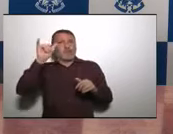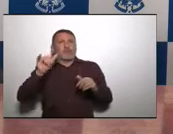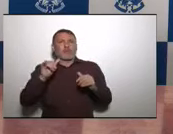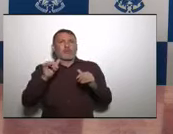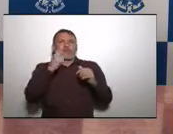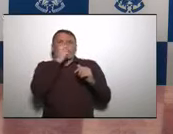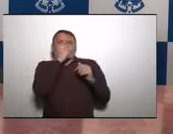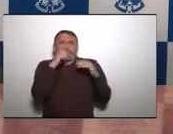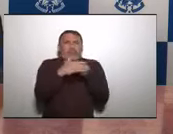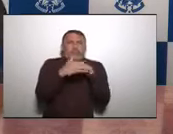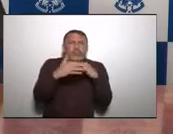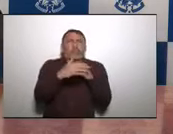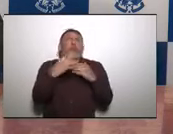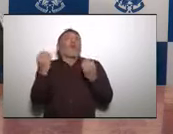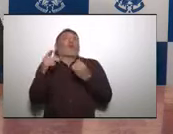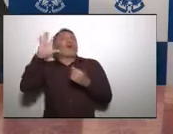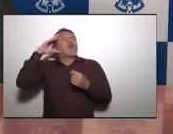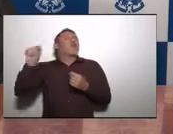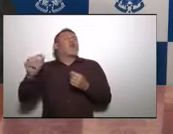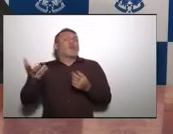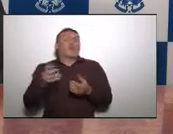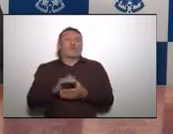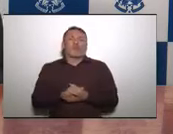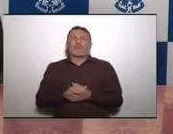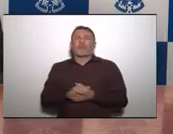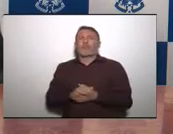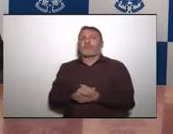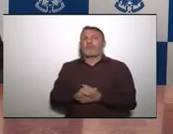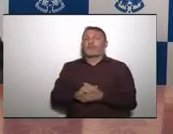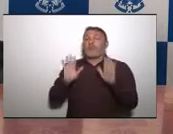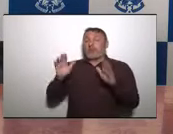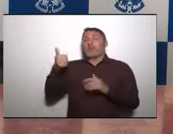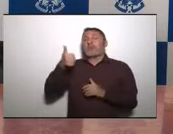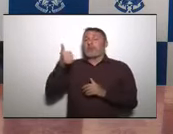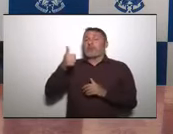essas entidades? Olha, nós vamos ter... Primeiro é o seguinte...